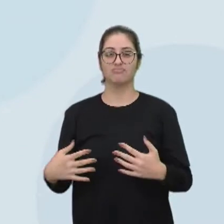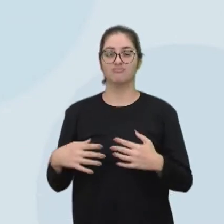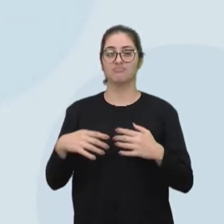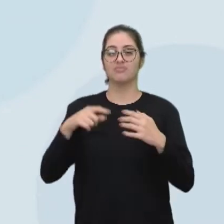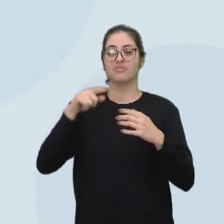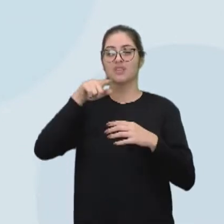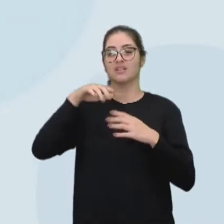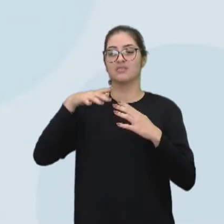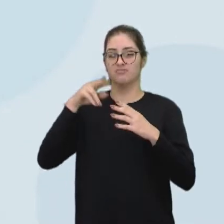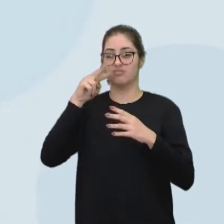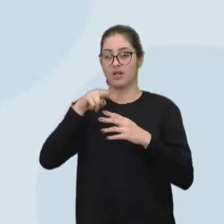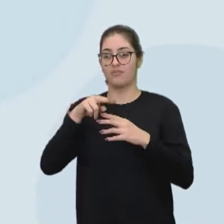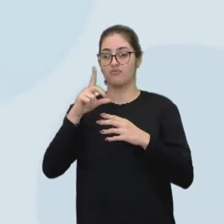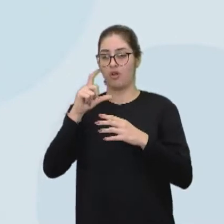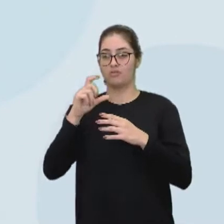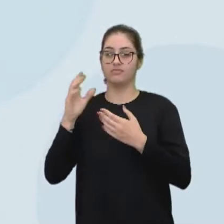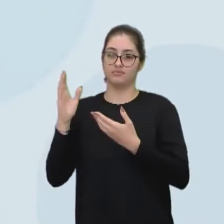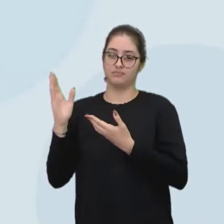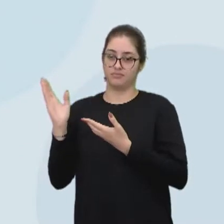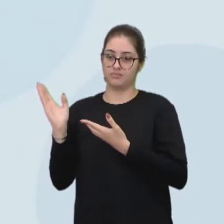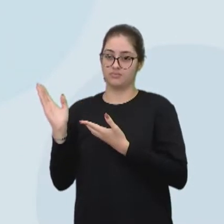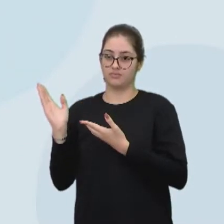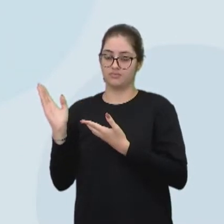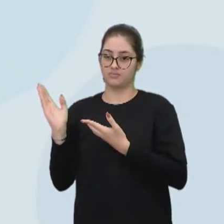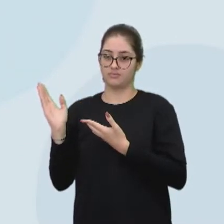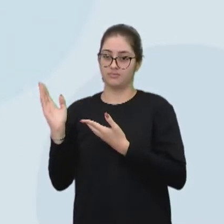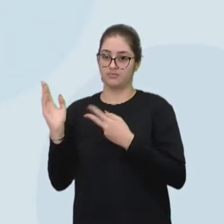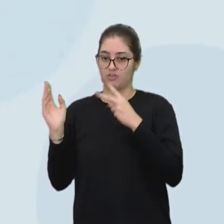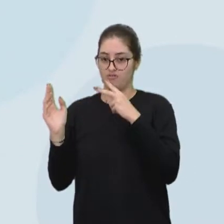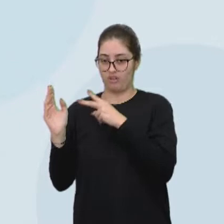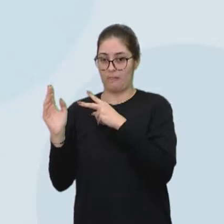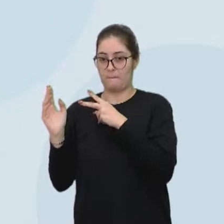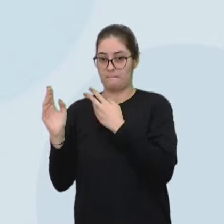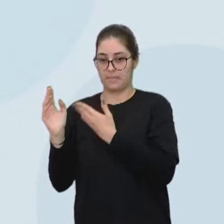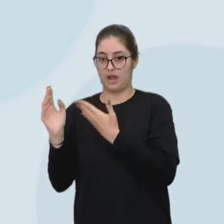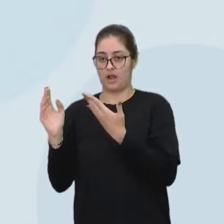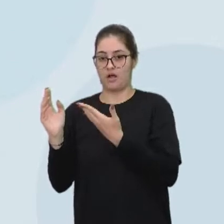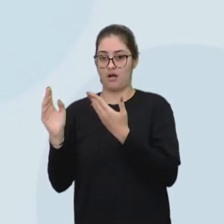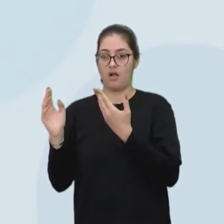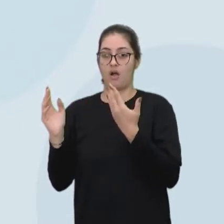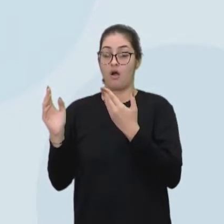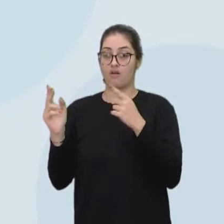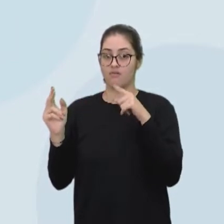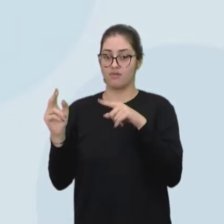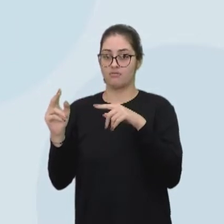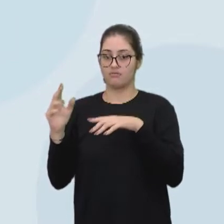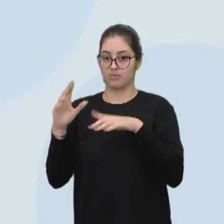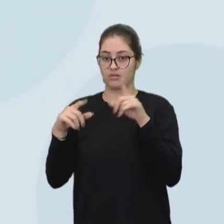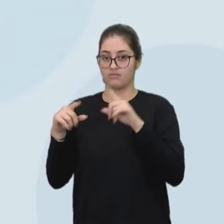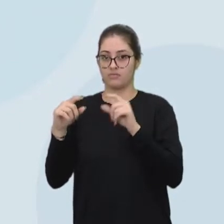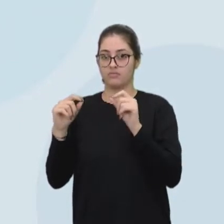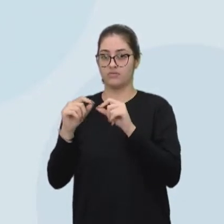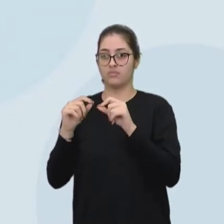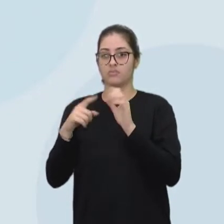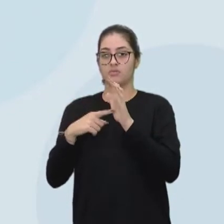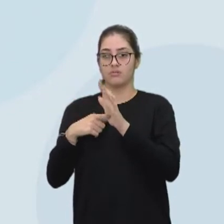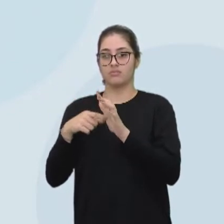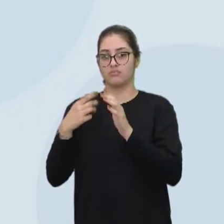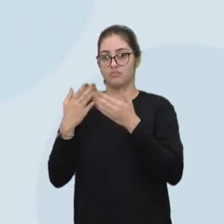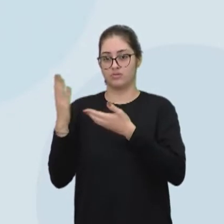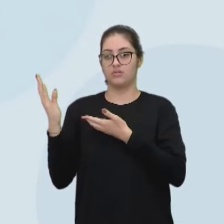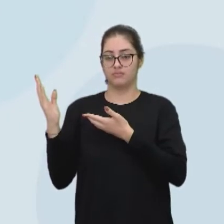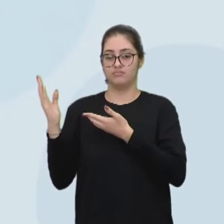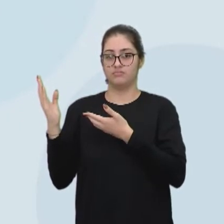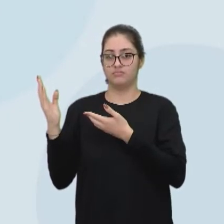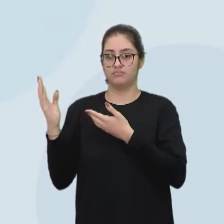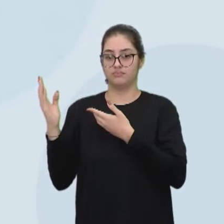estamos, né, observando, que nós vamos observar agora, né, uma animação, né, que faz parte aí,